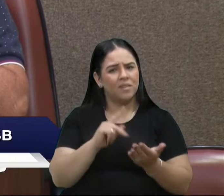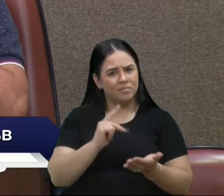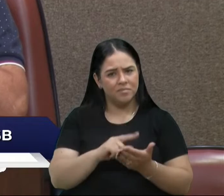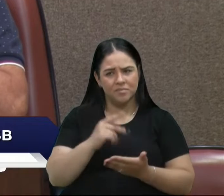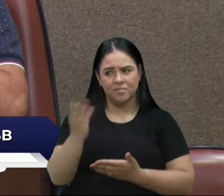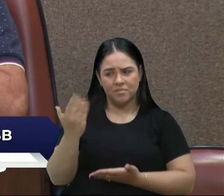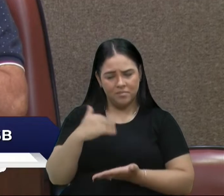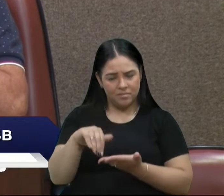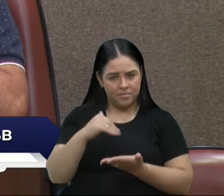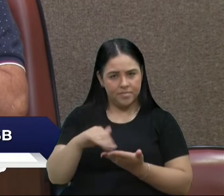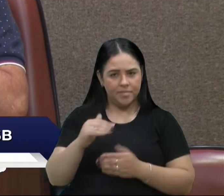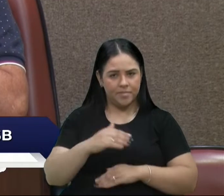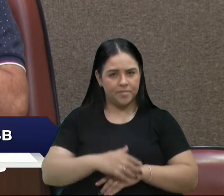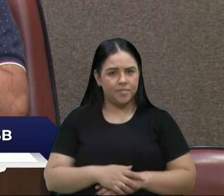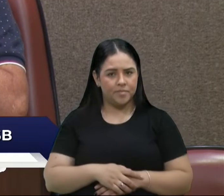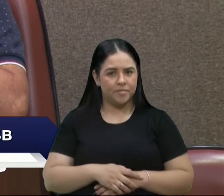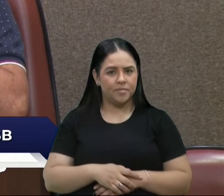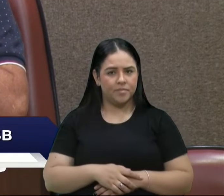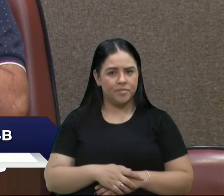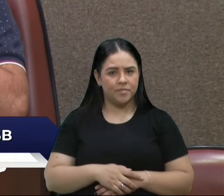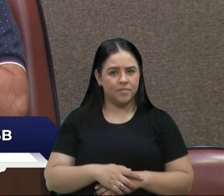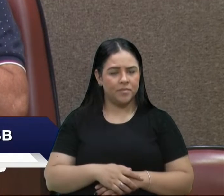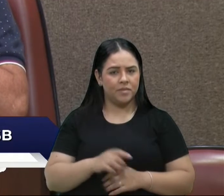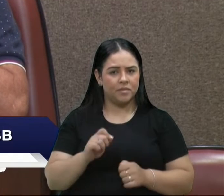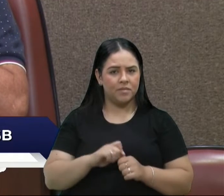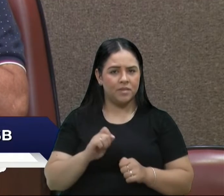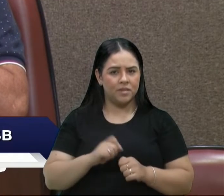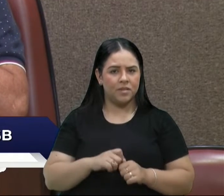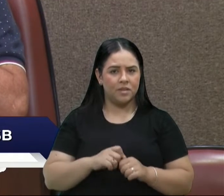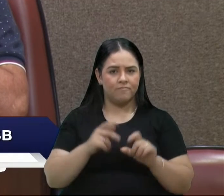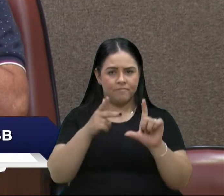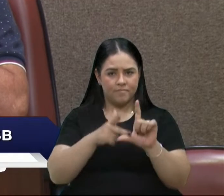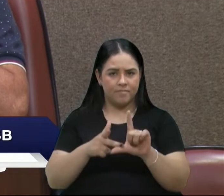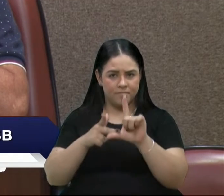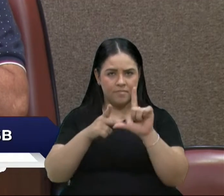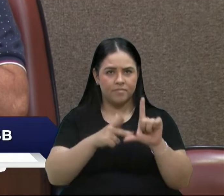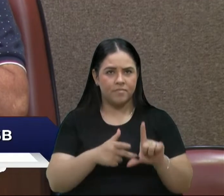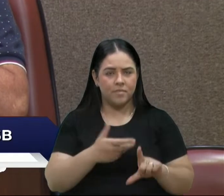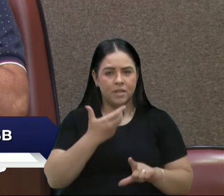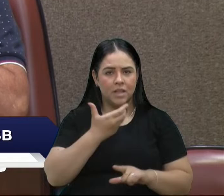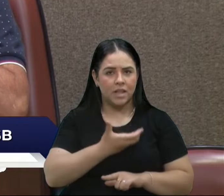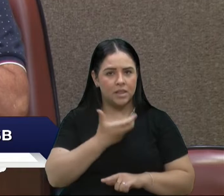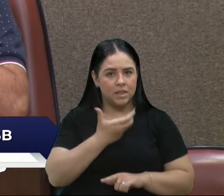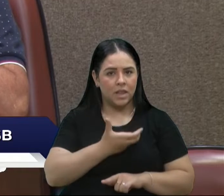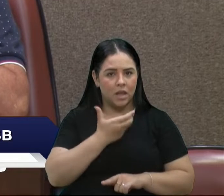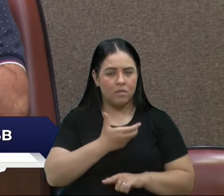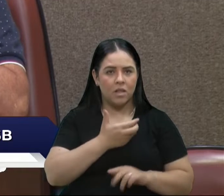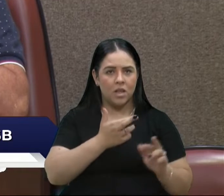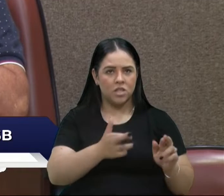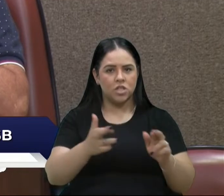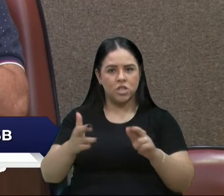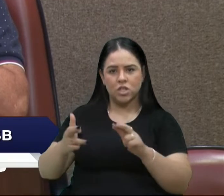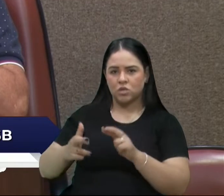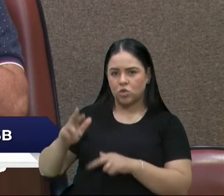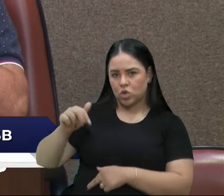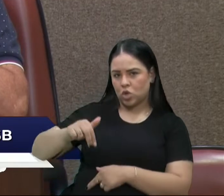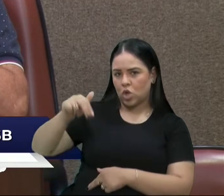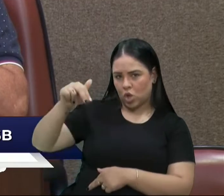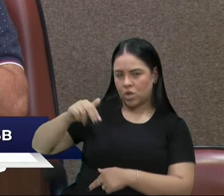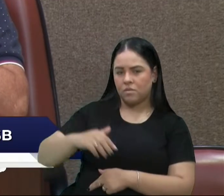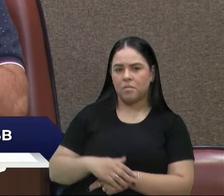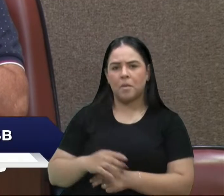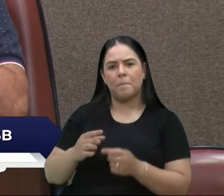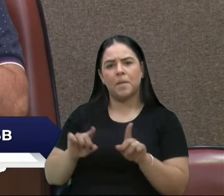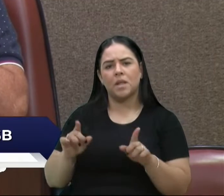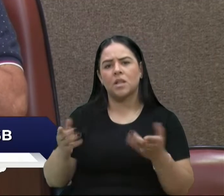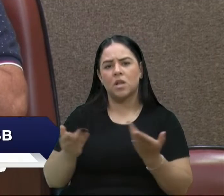secretária, em gravar uma mensagem num carro de som de Natal. Na região norte, onde, né? Mas